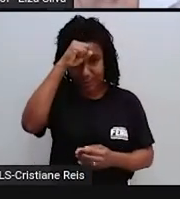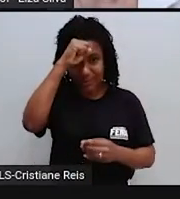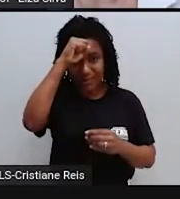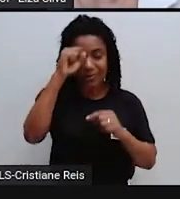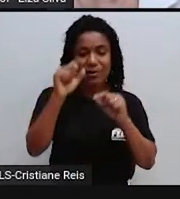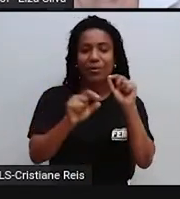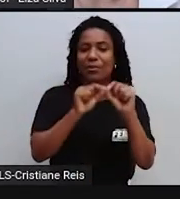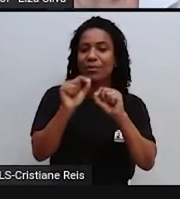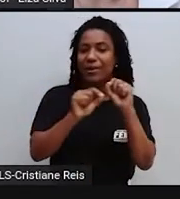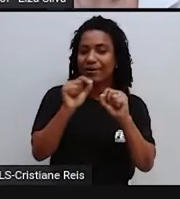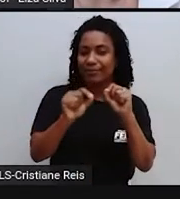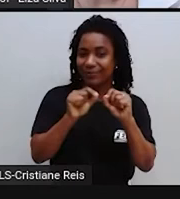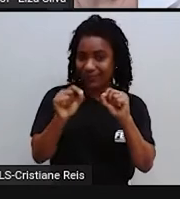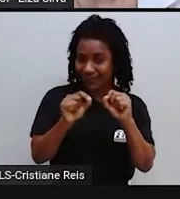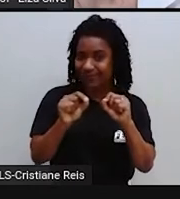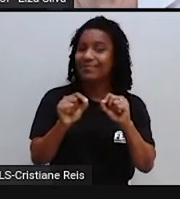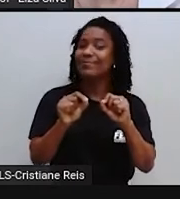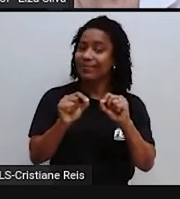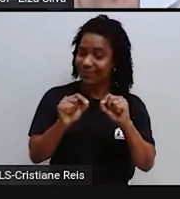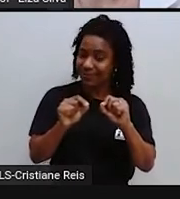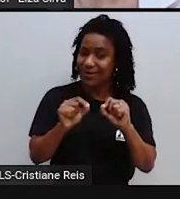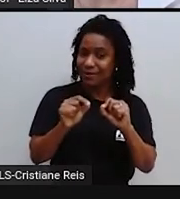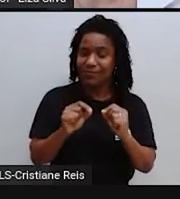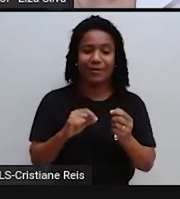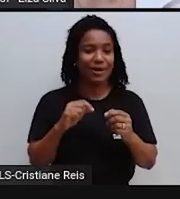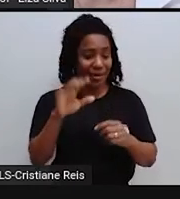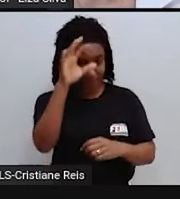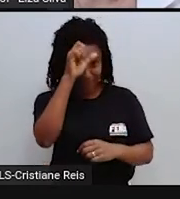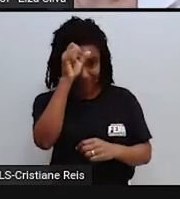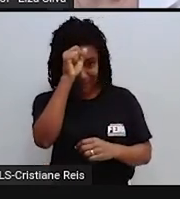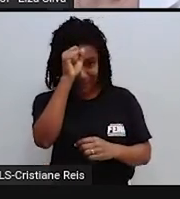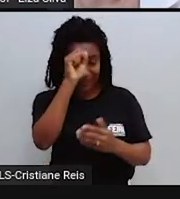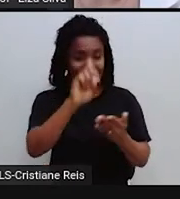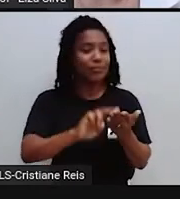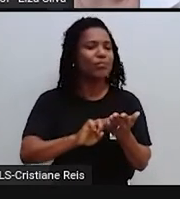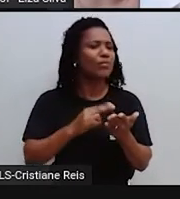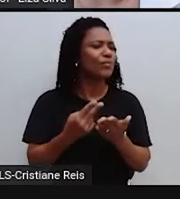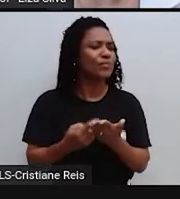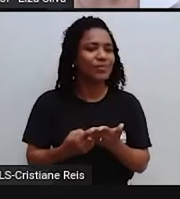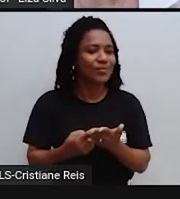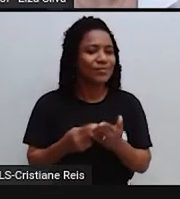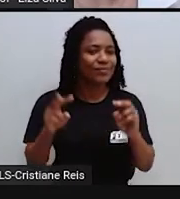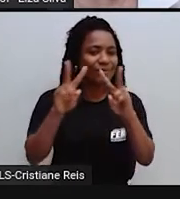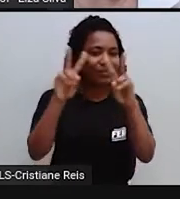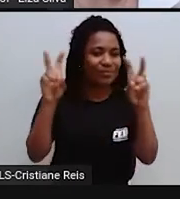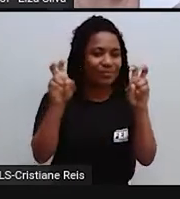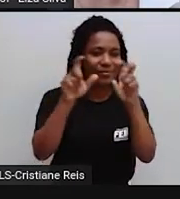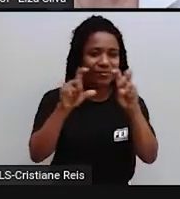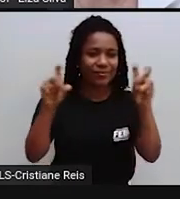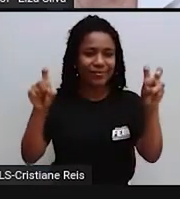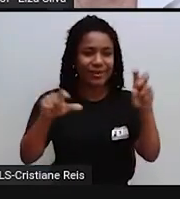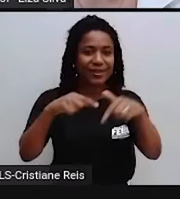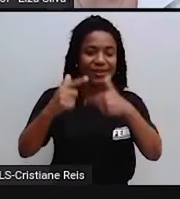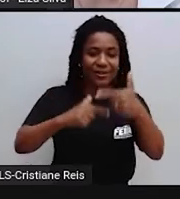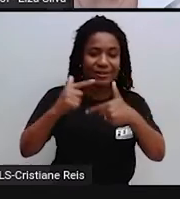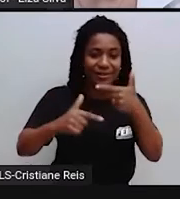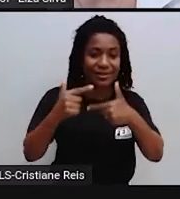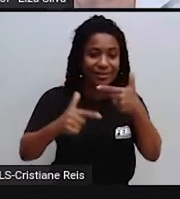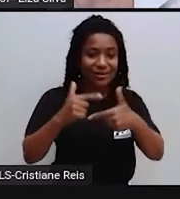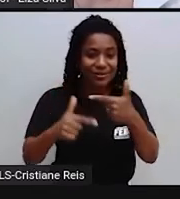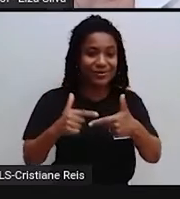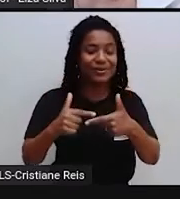Actions present continuous. Então, nós iremos estudar a respeito das ações que nós